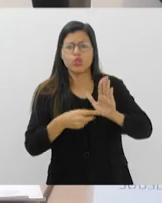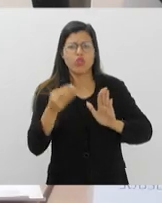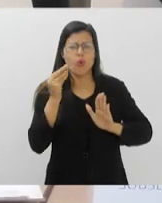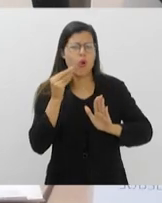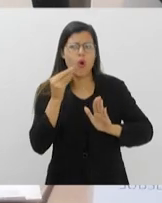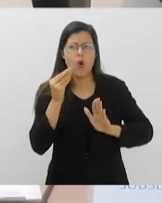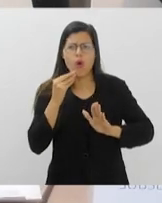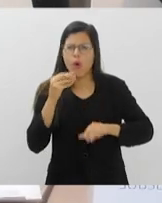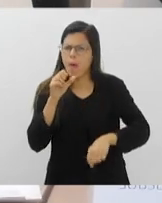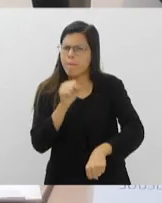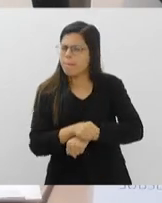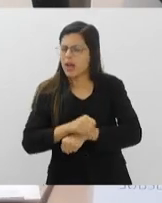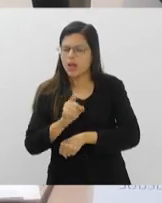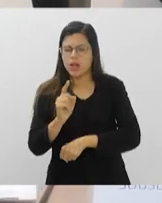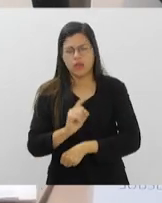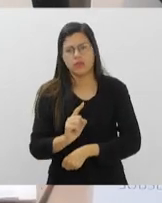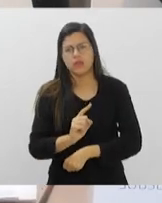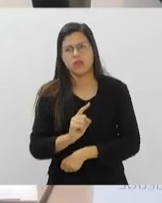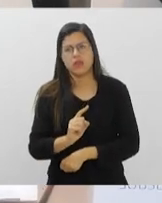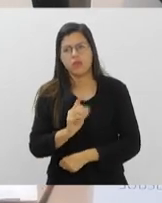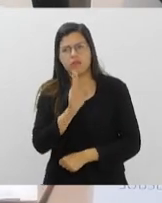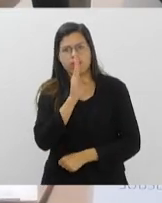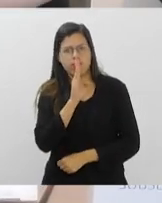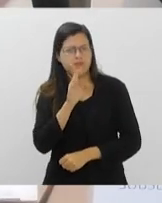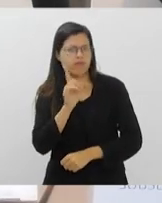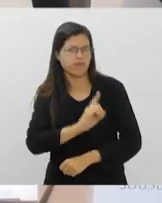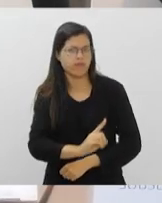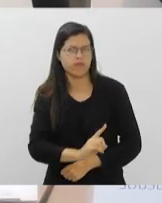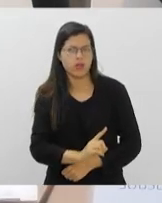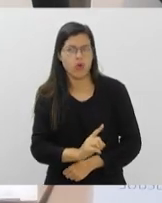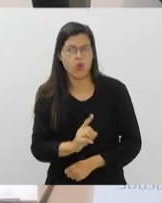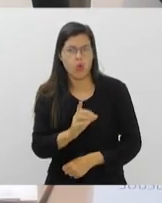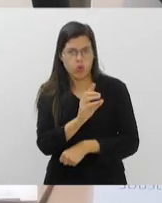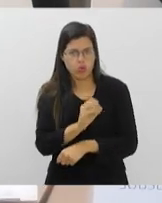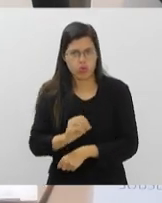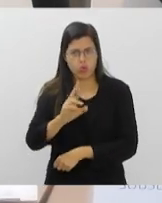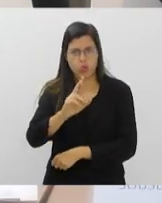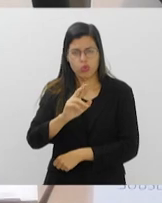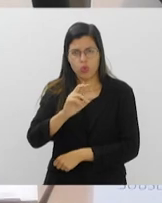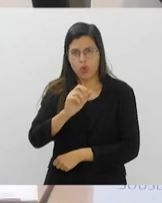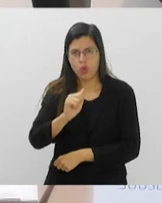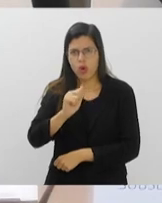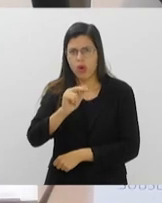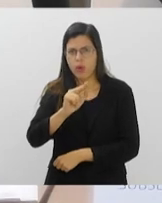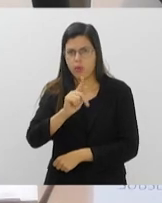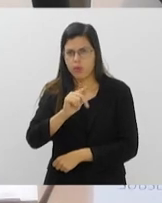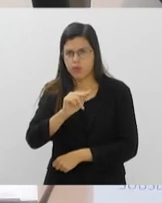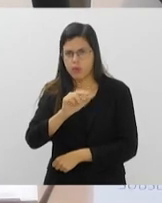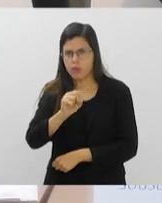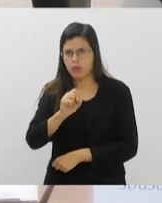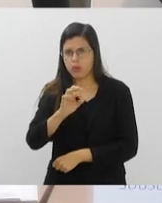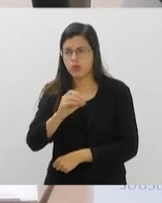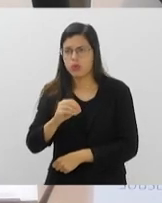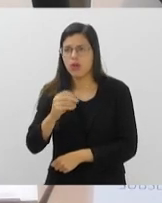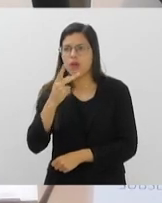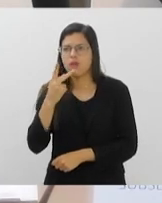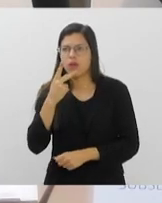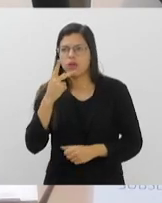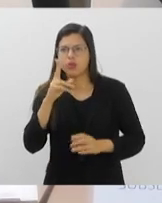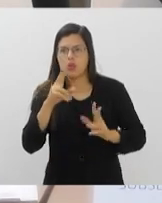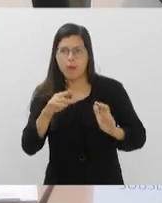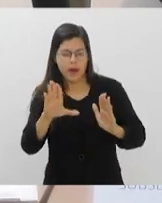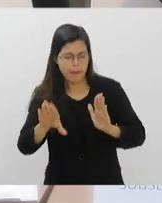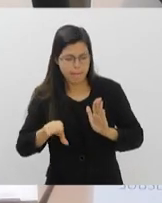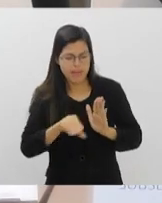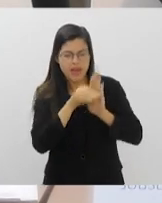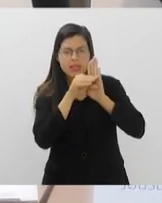parar não vou me silenciar o Dr Augusto estava dizendo a gente tá aí com a luta de emendas impositivas que o estado do rio não